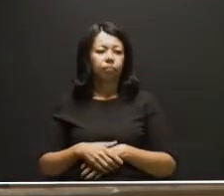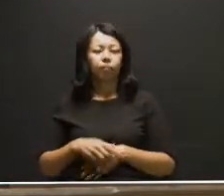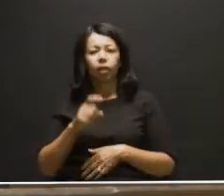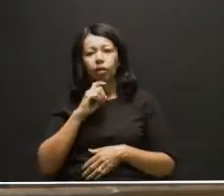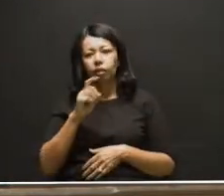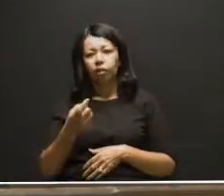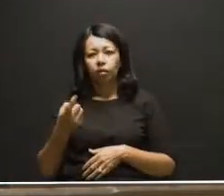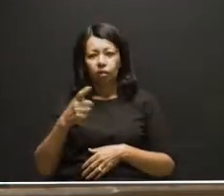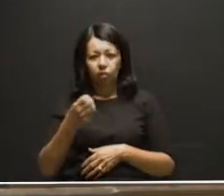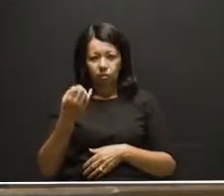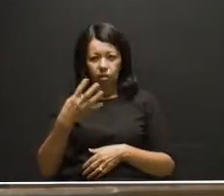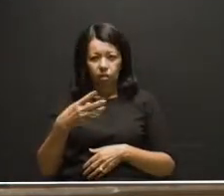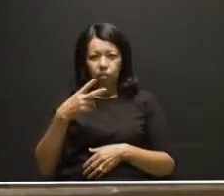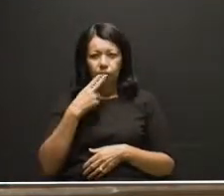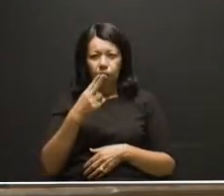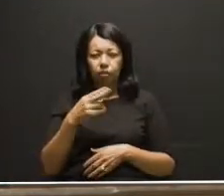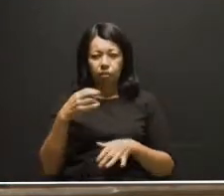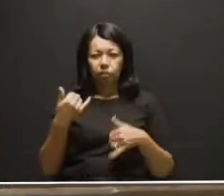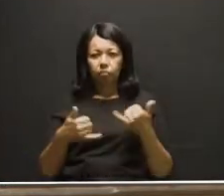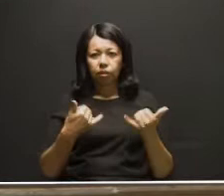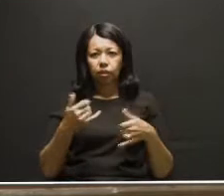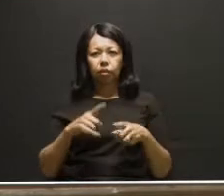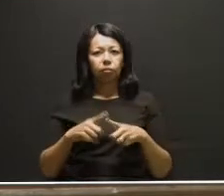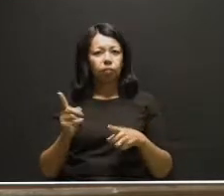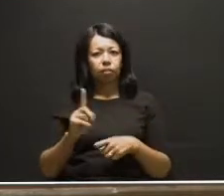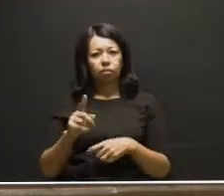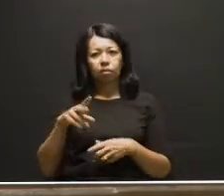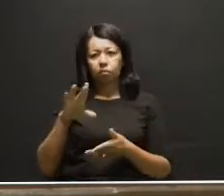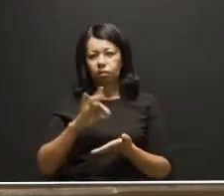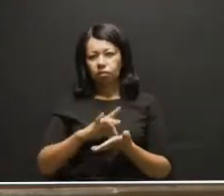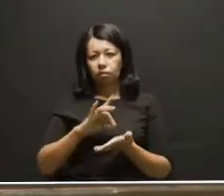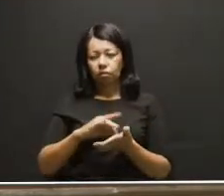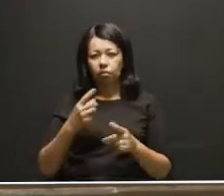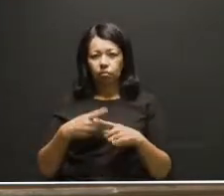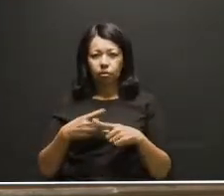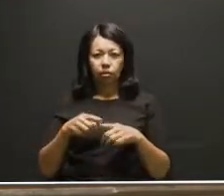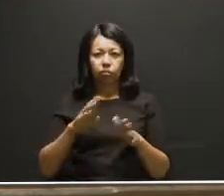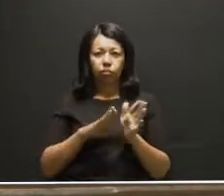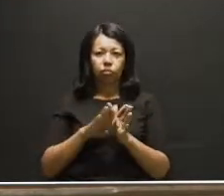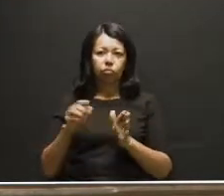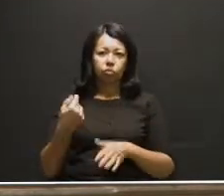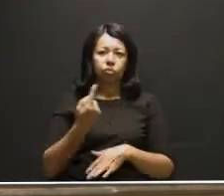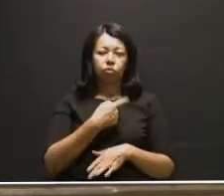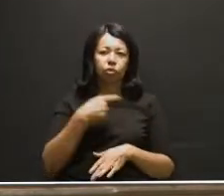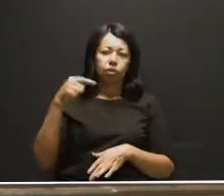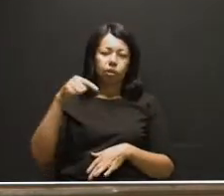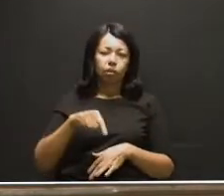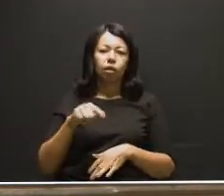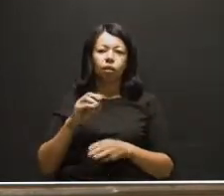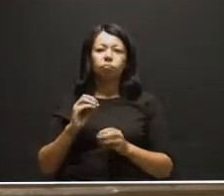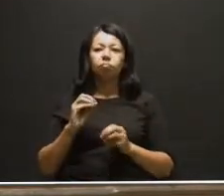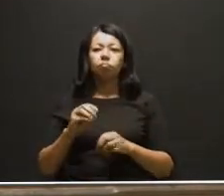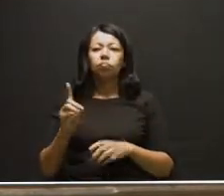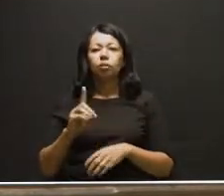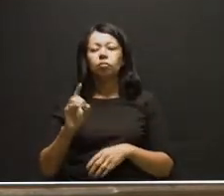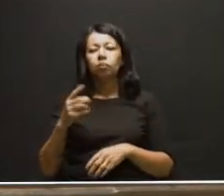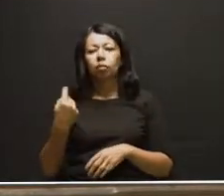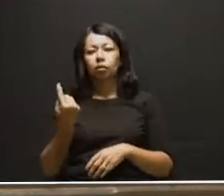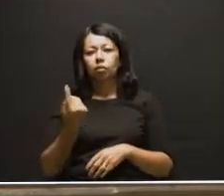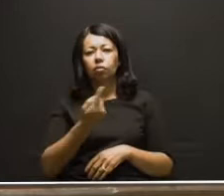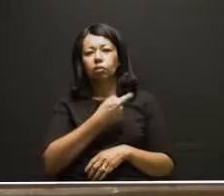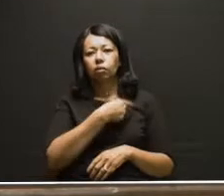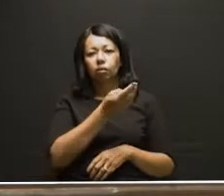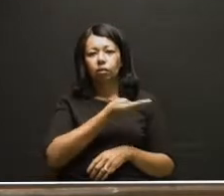aqui a gente às vezes até parece que é brincadeira mas não é algo muito sério porque todos nós aqui colocamos não só a nossa